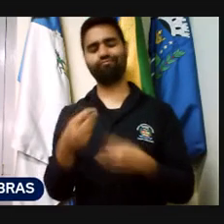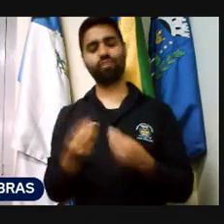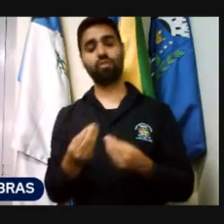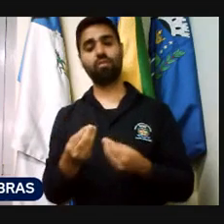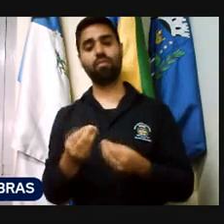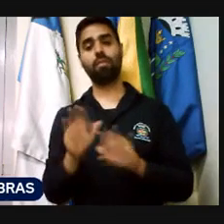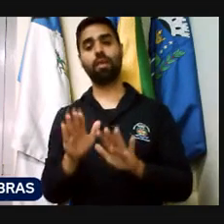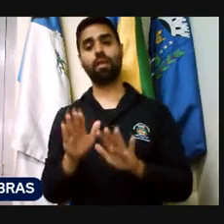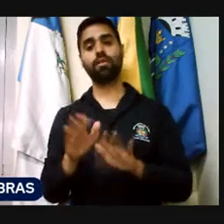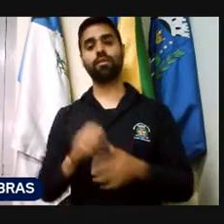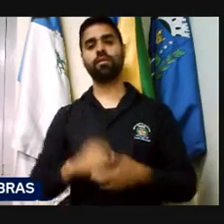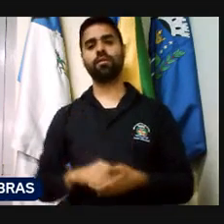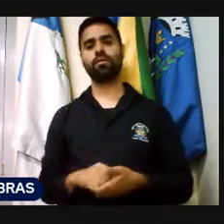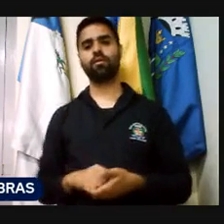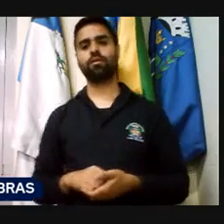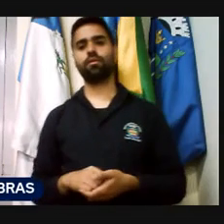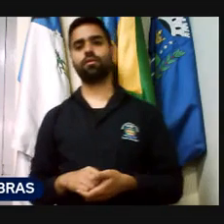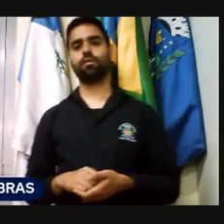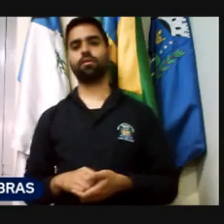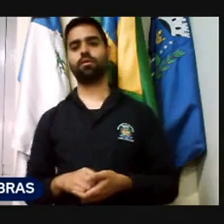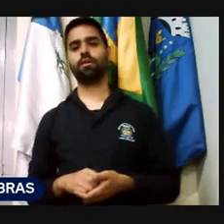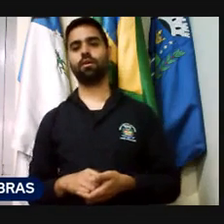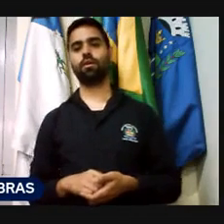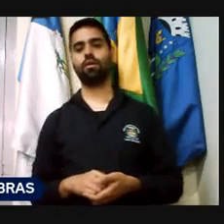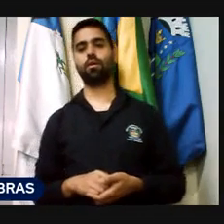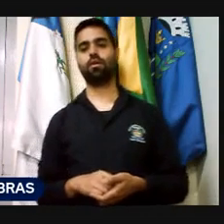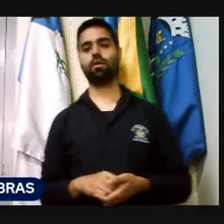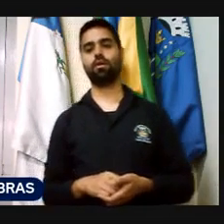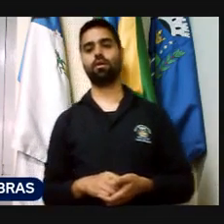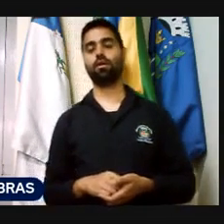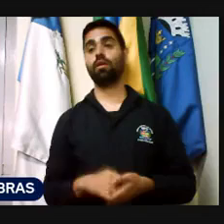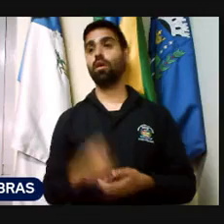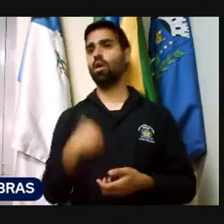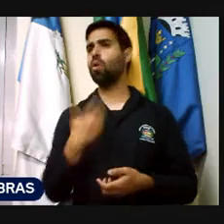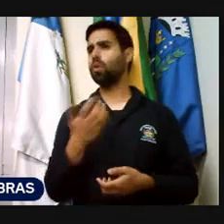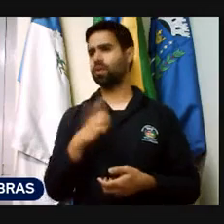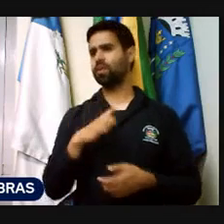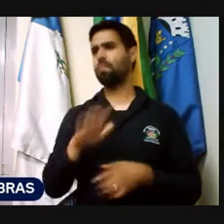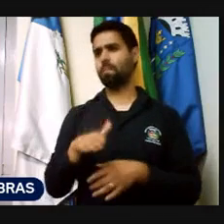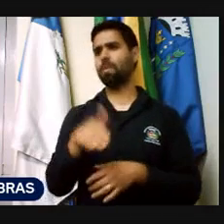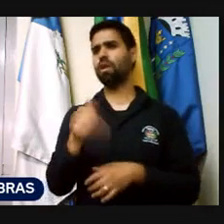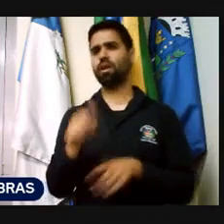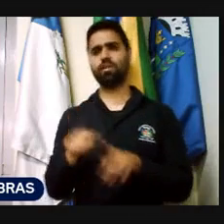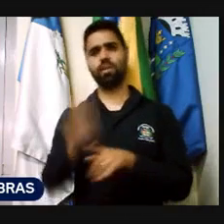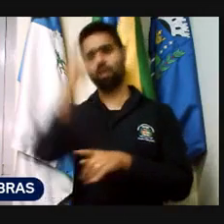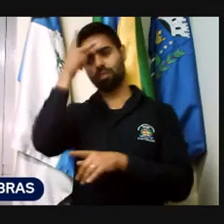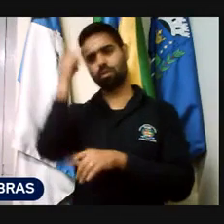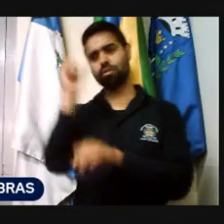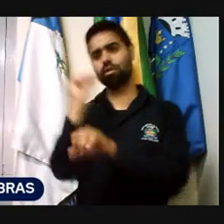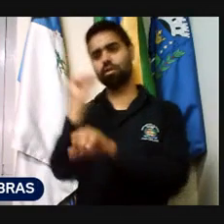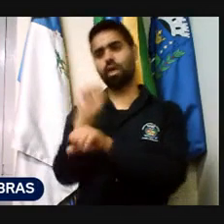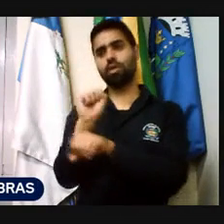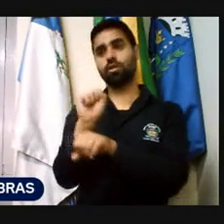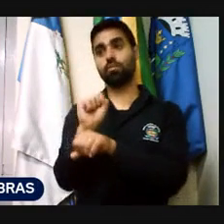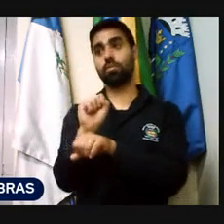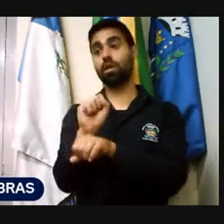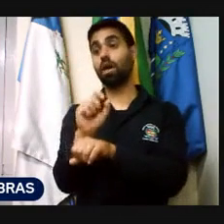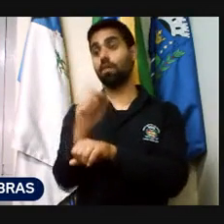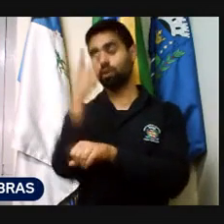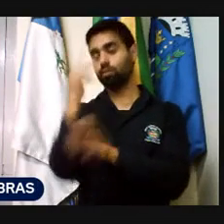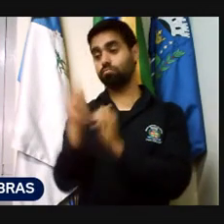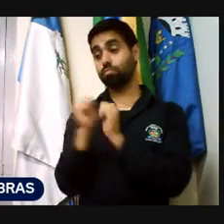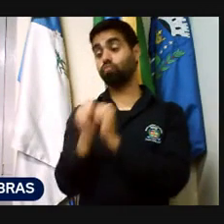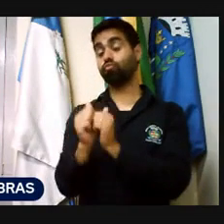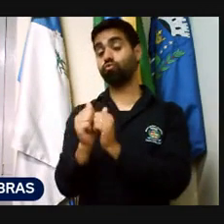o tratamento lá é fora do normal. Eu só queria que tivesse mais dignidade com esses pacientes. Na verdade, o quê? Os